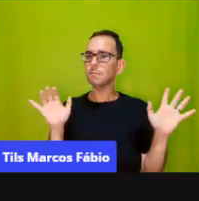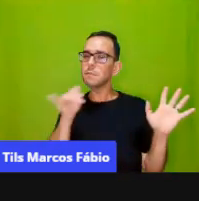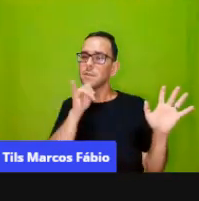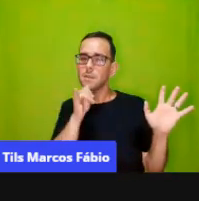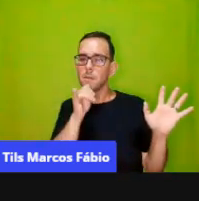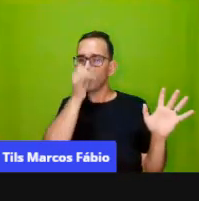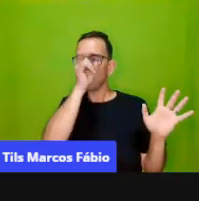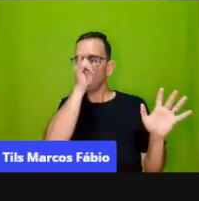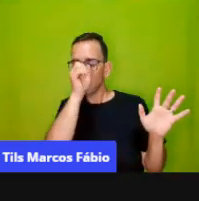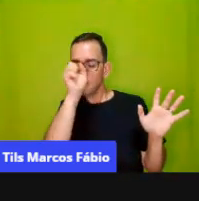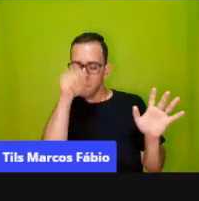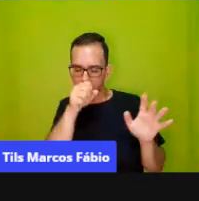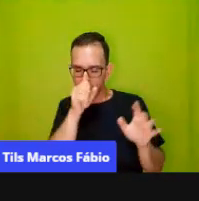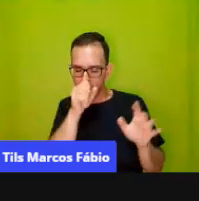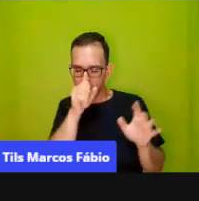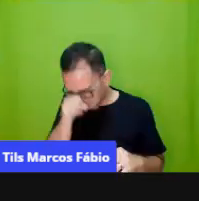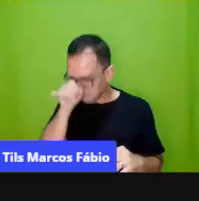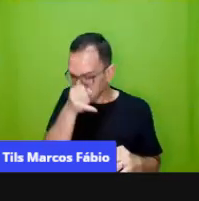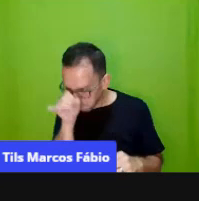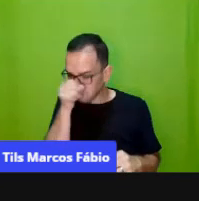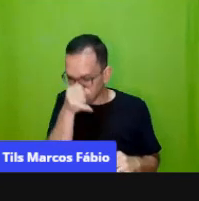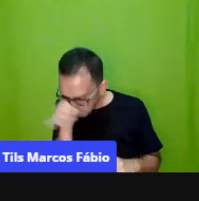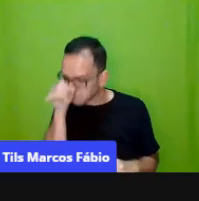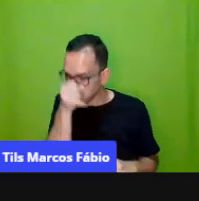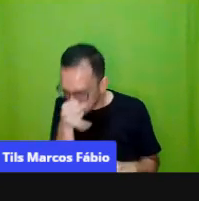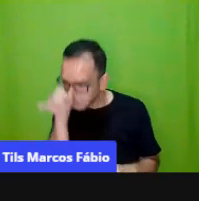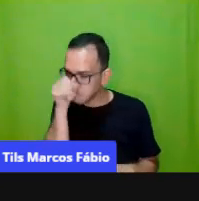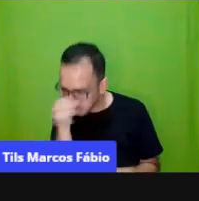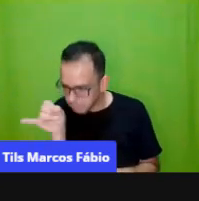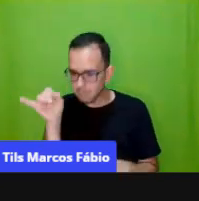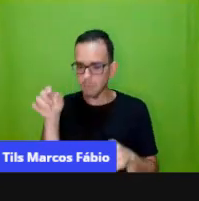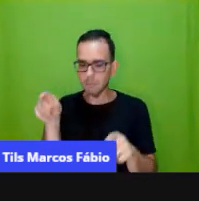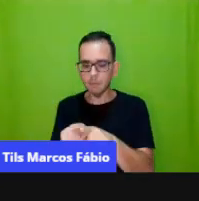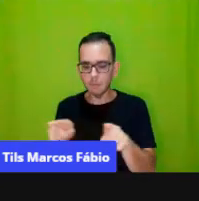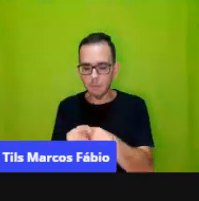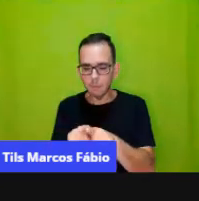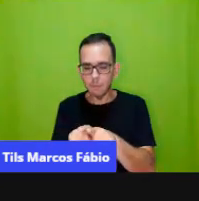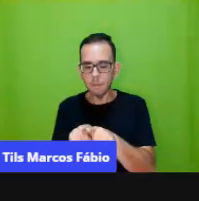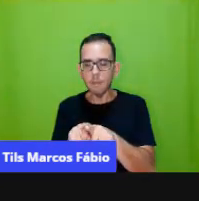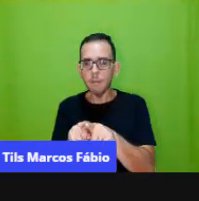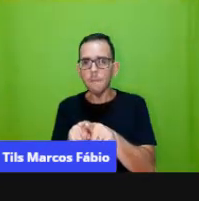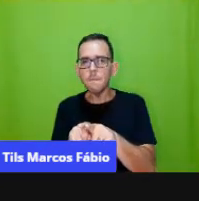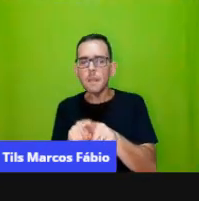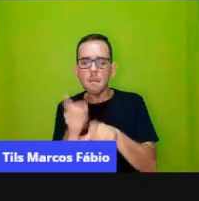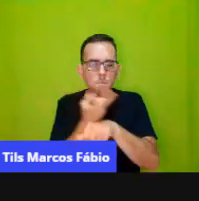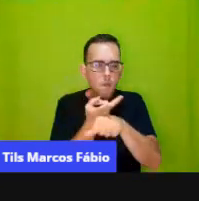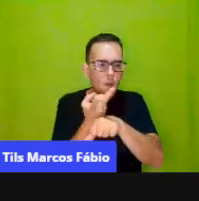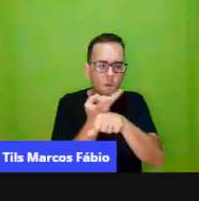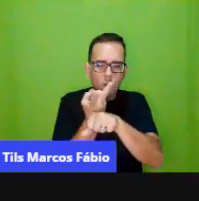usa o focinho para fuçar ou revirar, né, o terreno e procurar